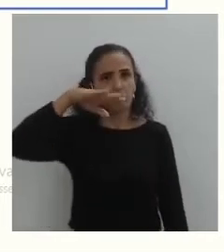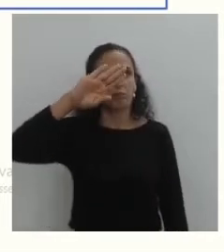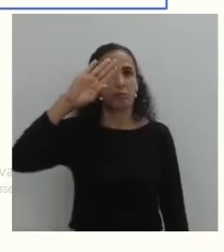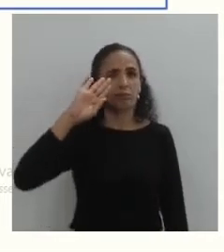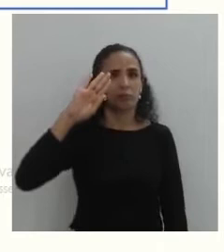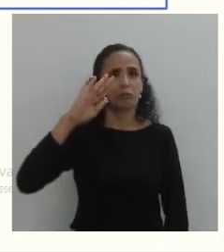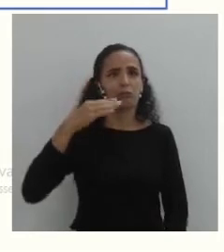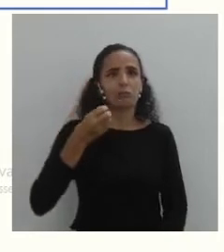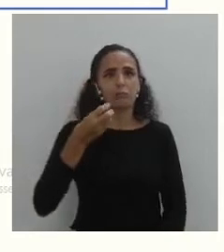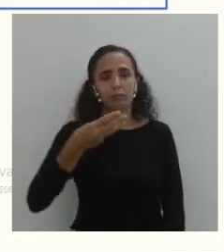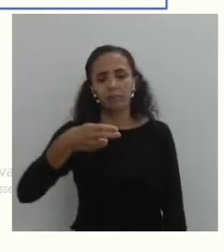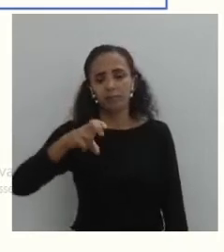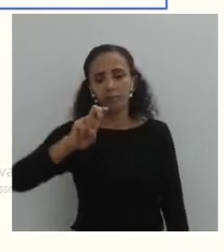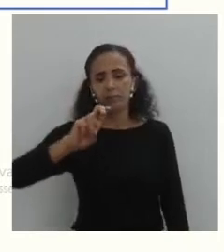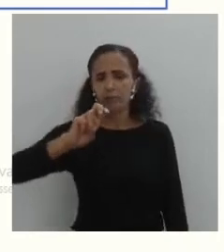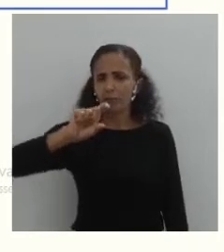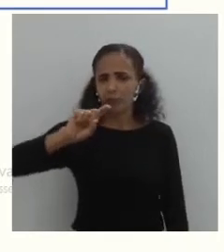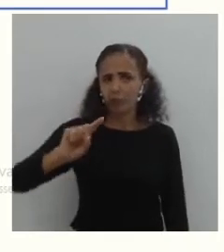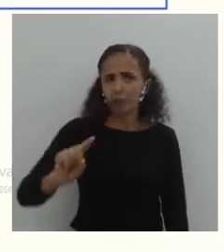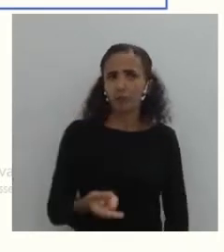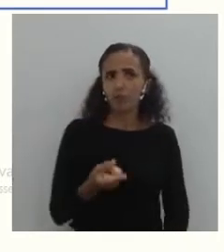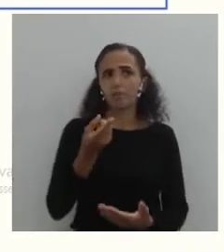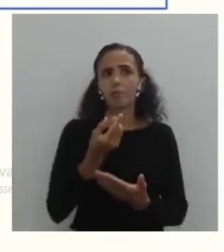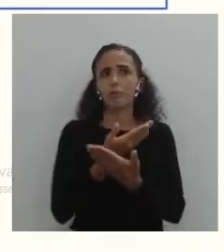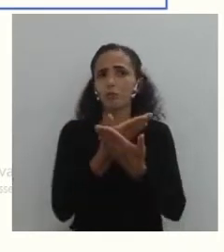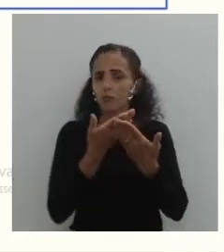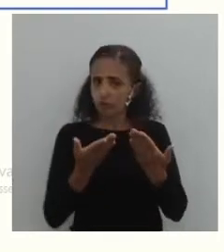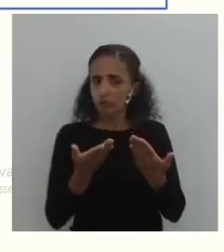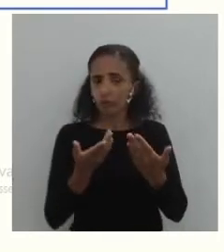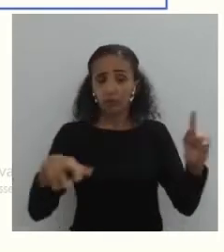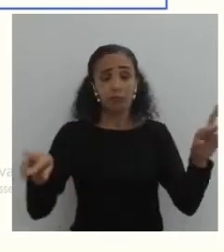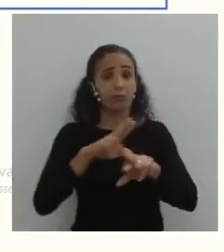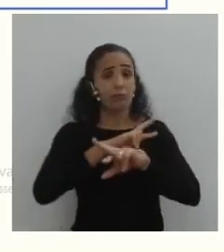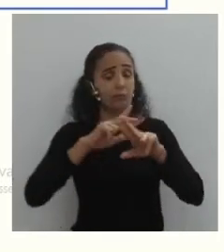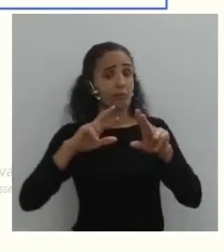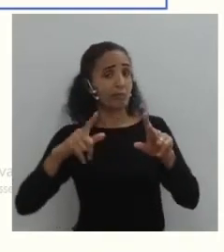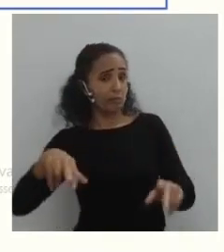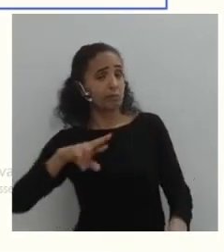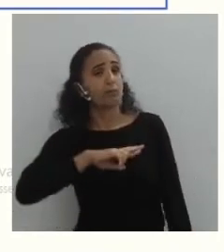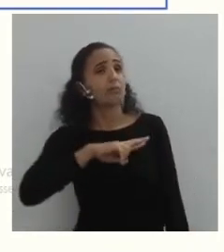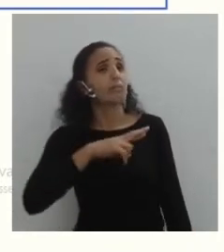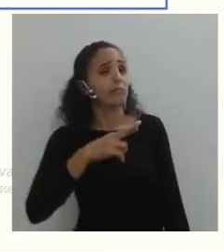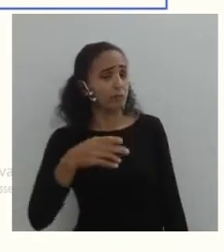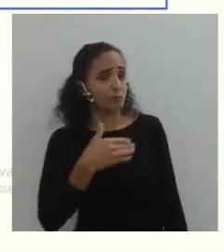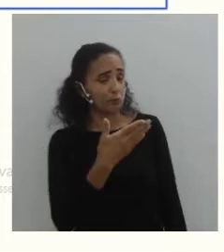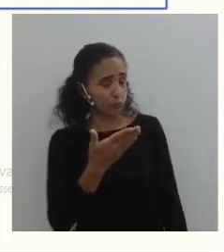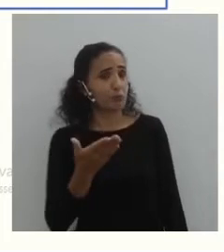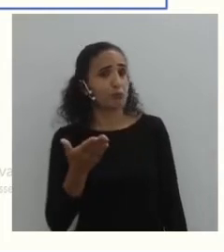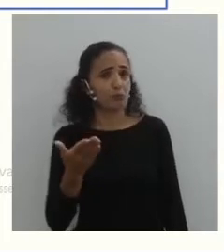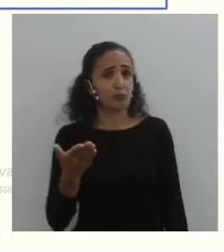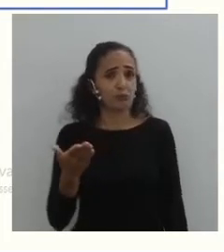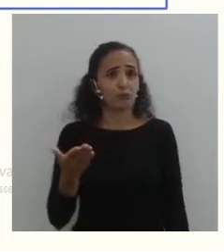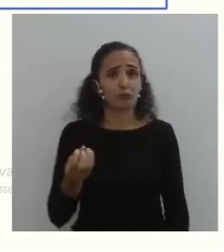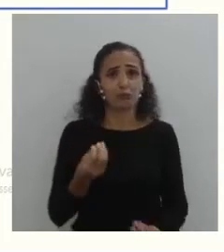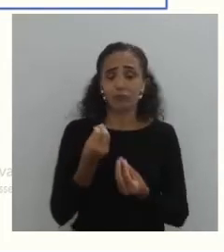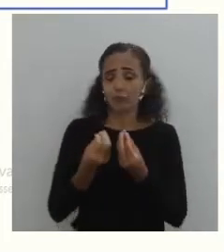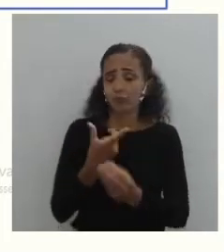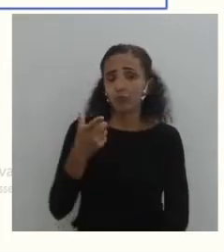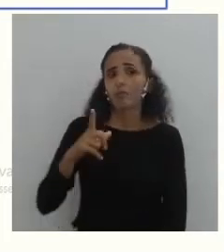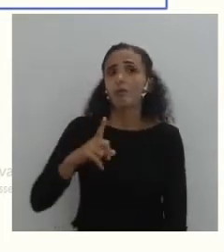islâmicos, 35 mil. E os oasqueiros, 35 mil. Então, vamos ver aqui,